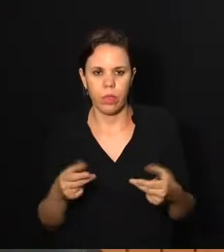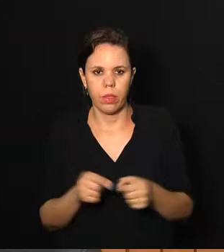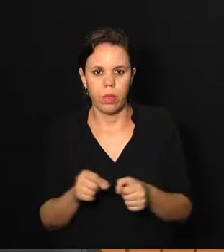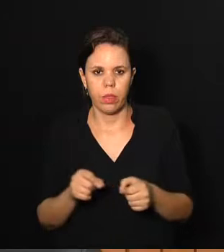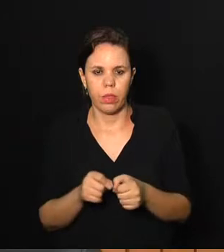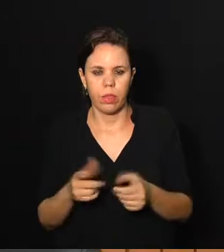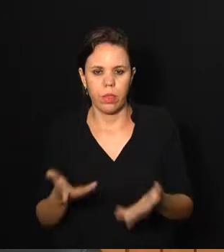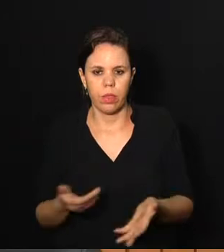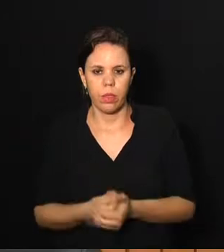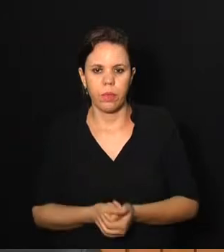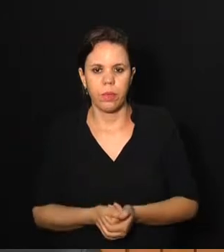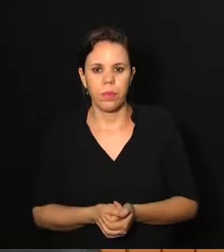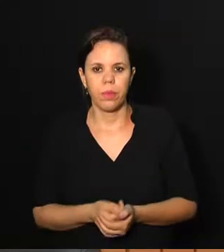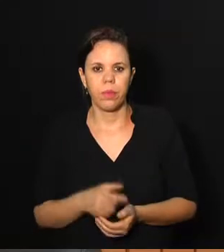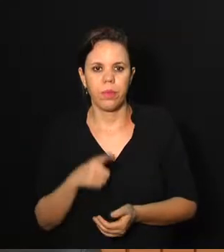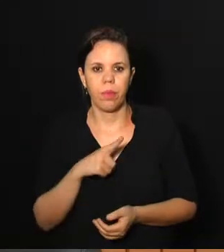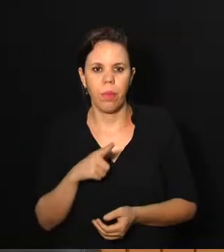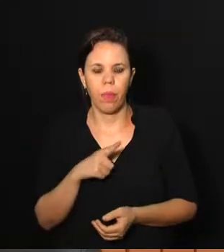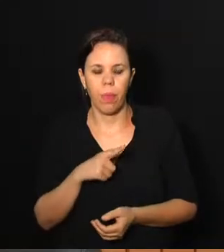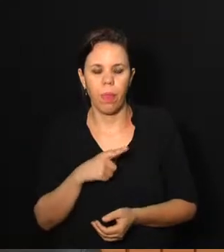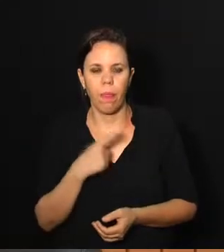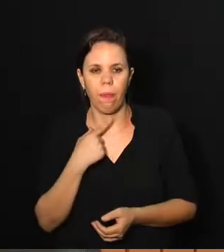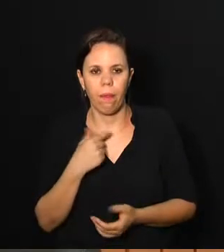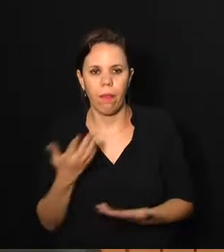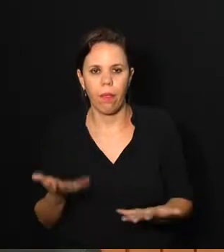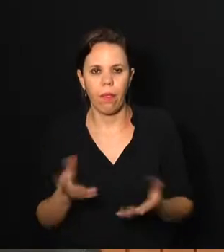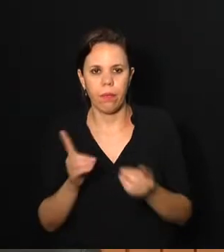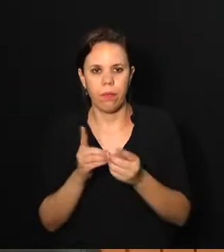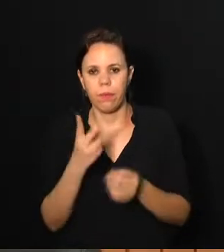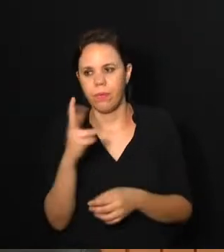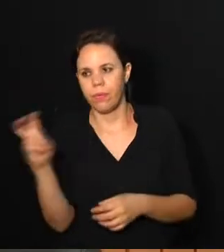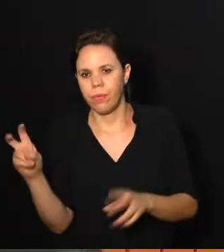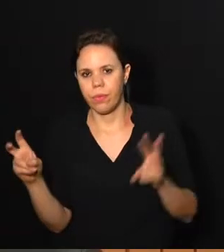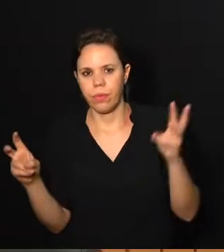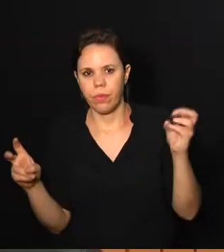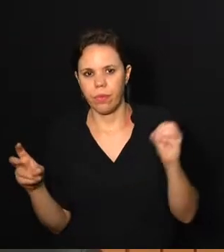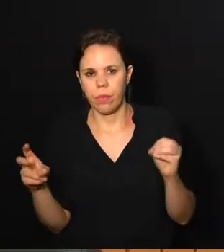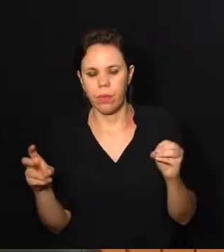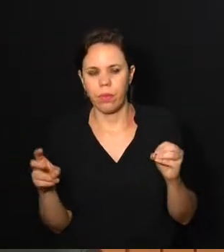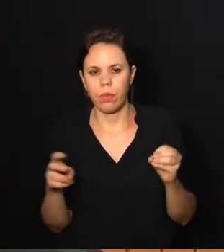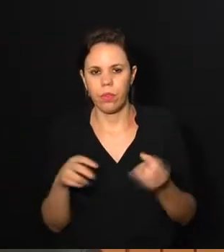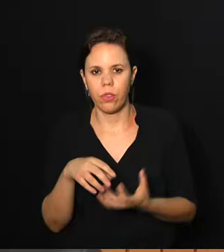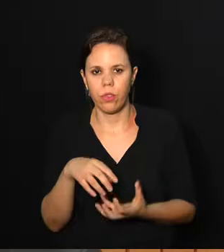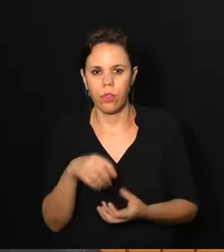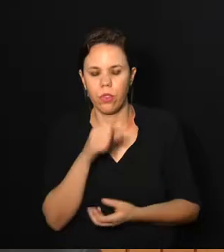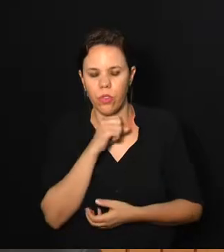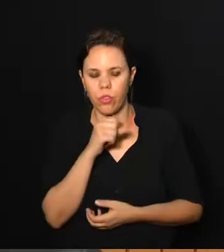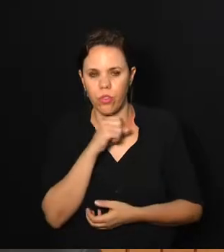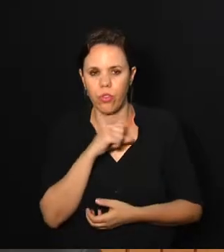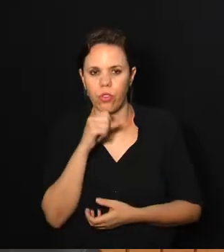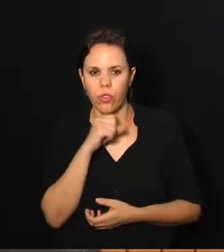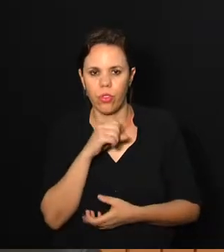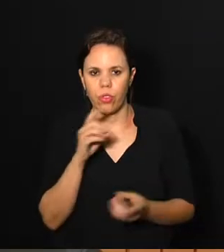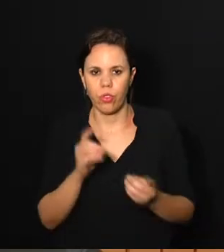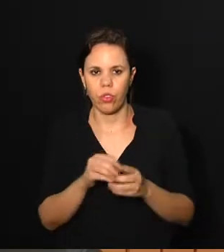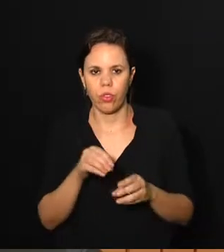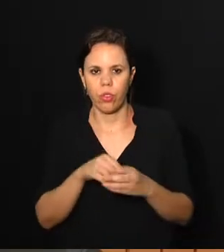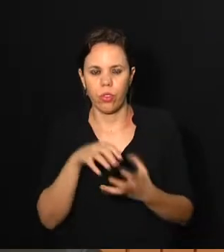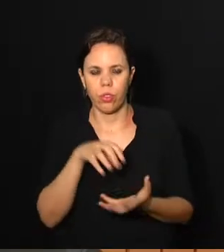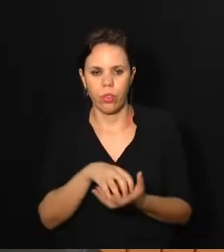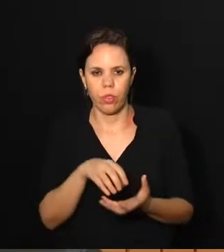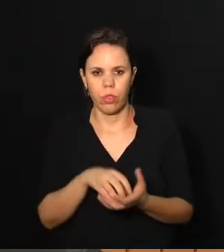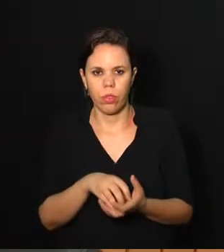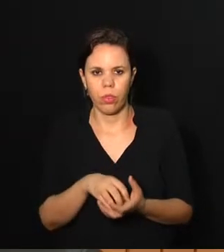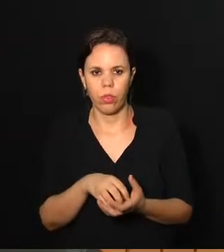este equipamento tem a pretensão de atender de 25 a 30 idosos. Então, é um público bem